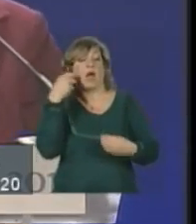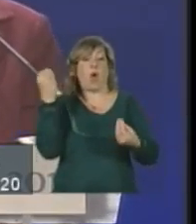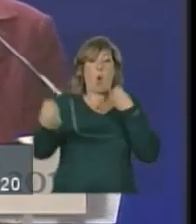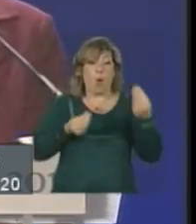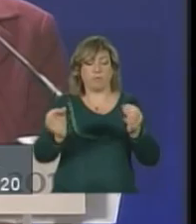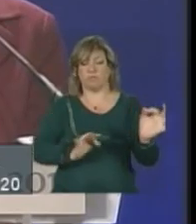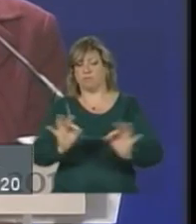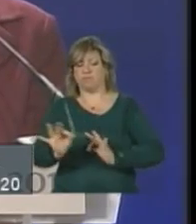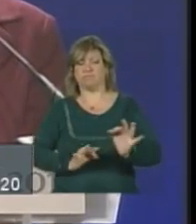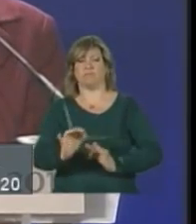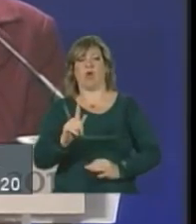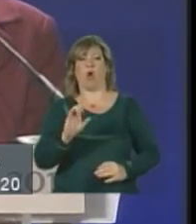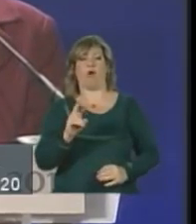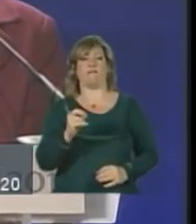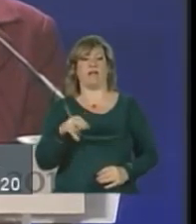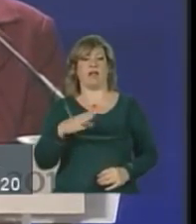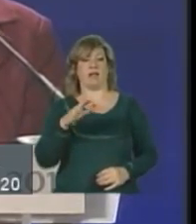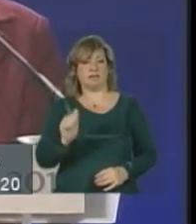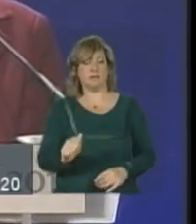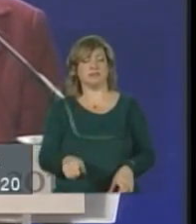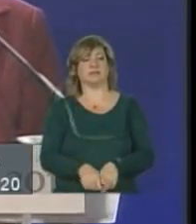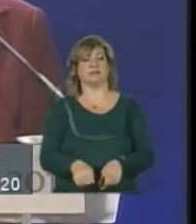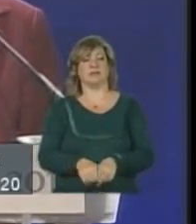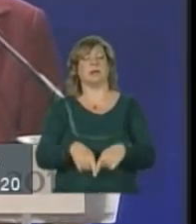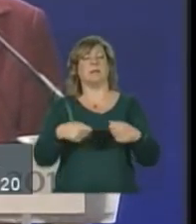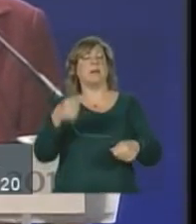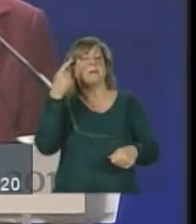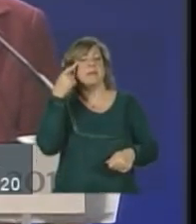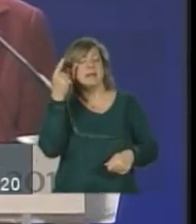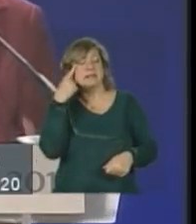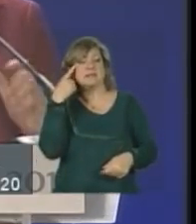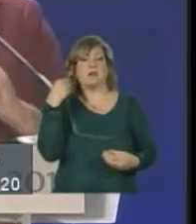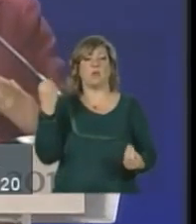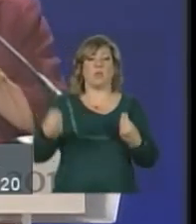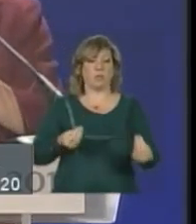governança, têm de refletir,